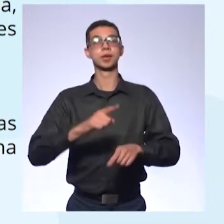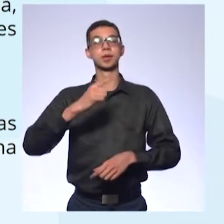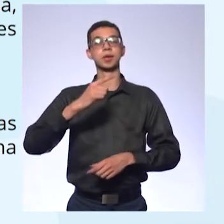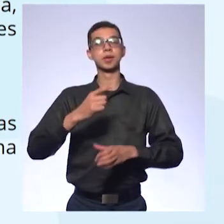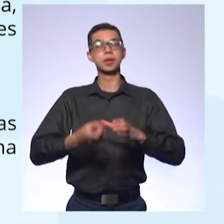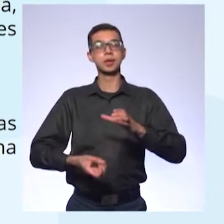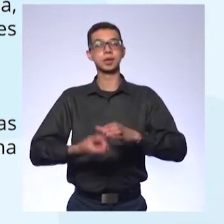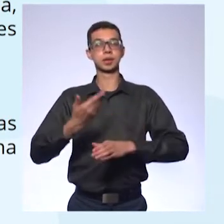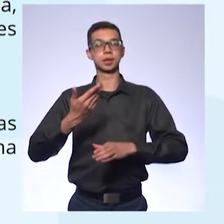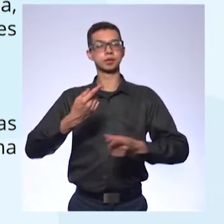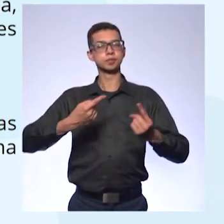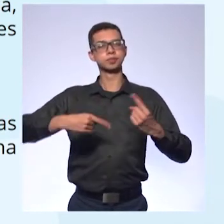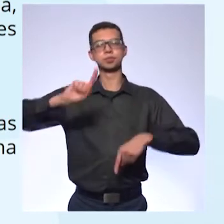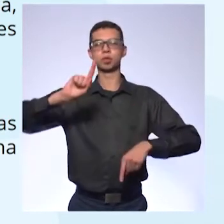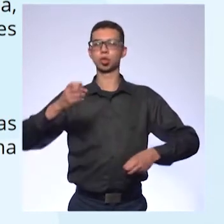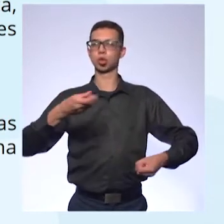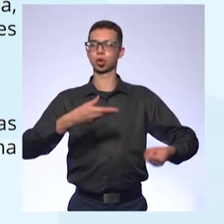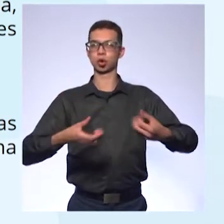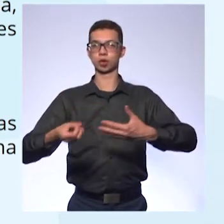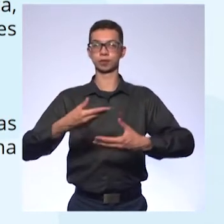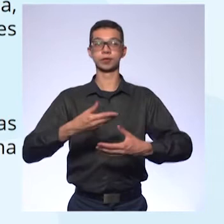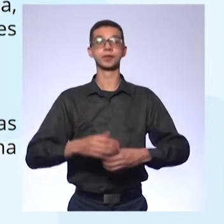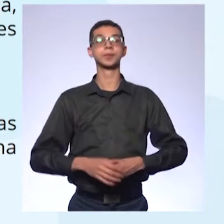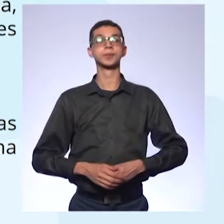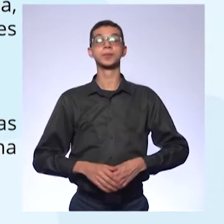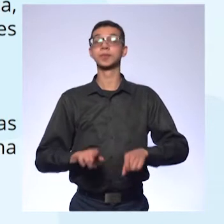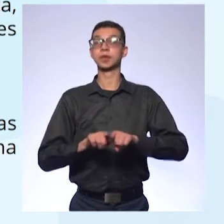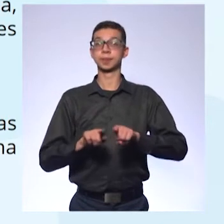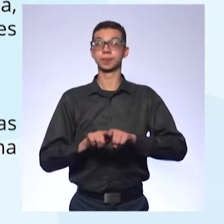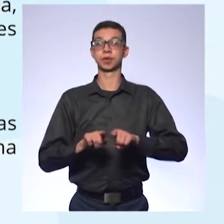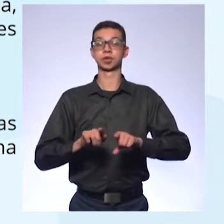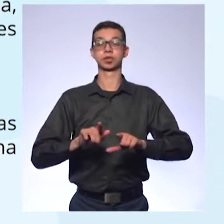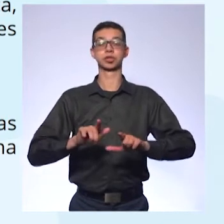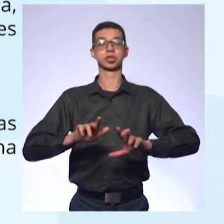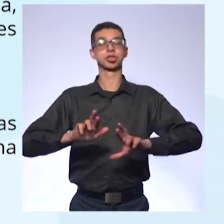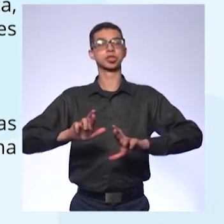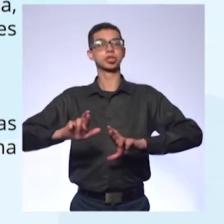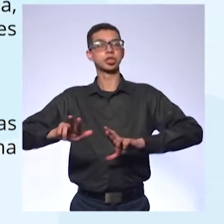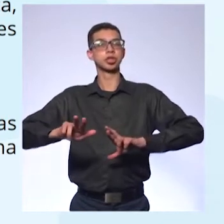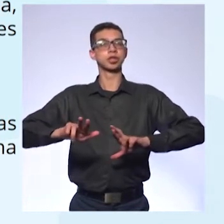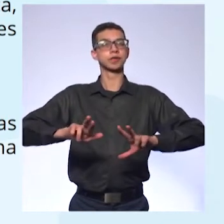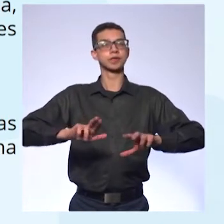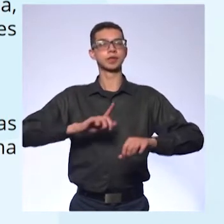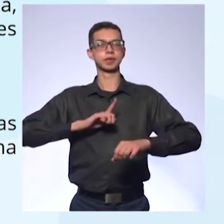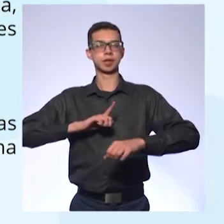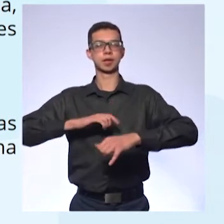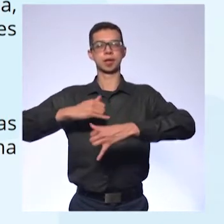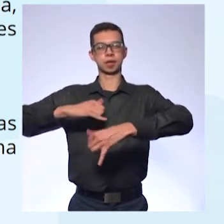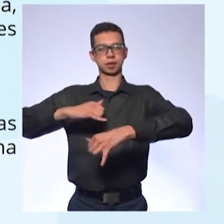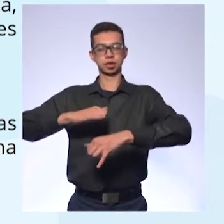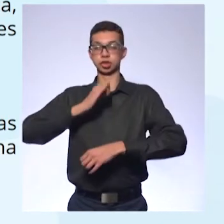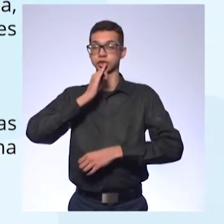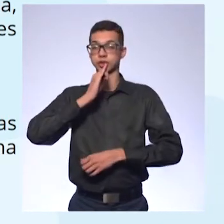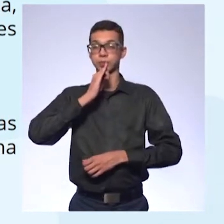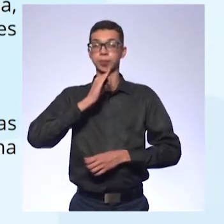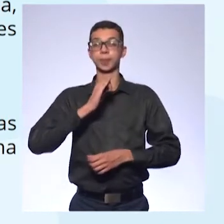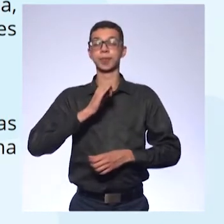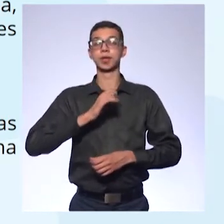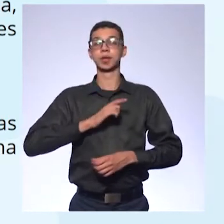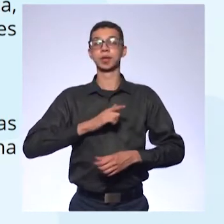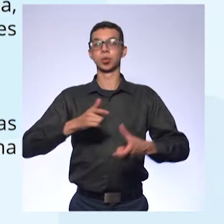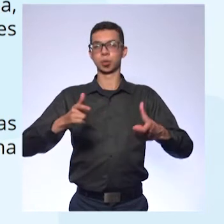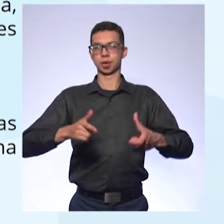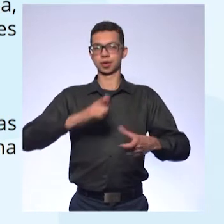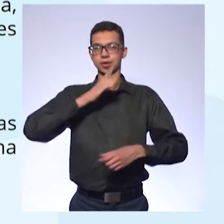usos de recursos naturais e das diferentes fontes de energia, tais como termoelétrica, hidrelétrica,